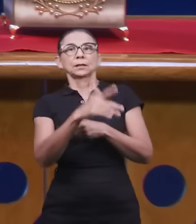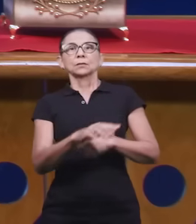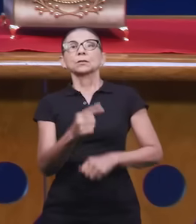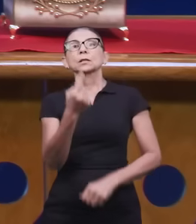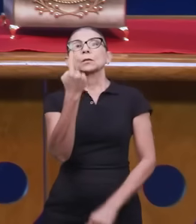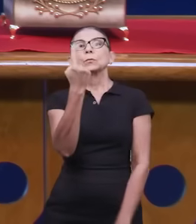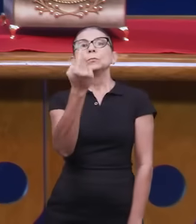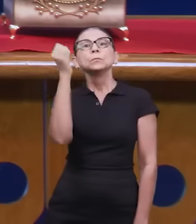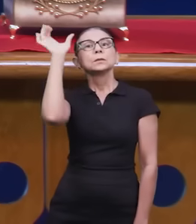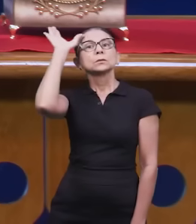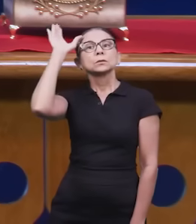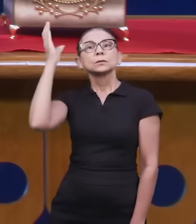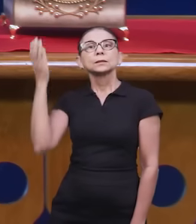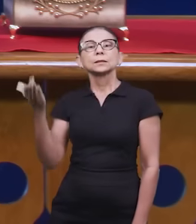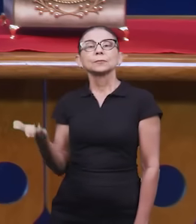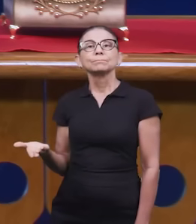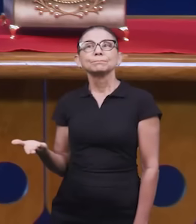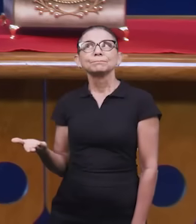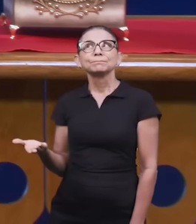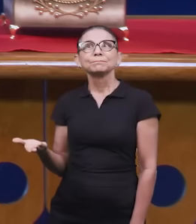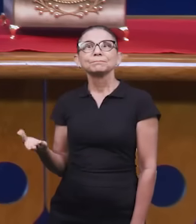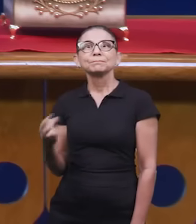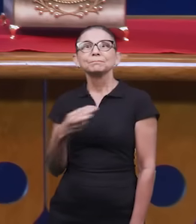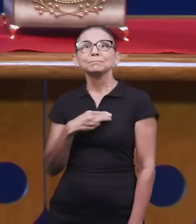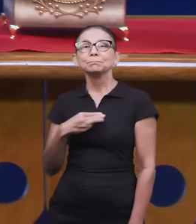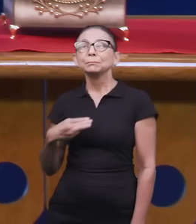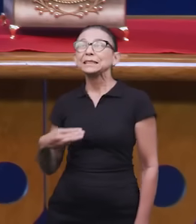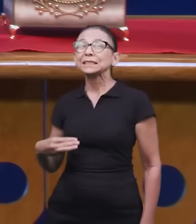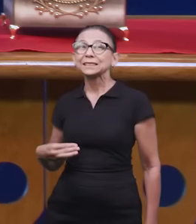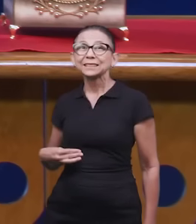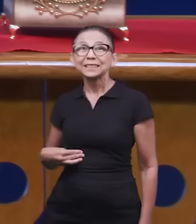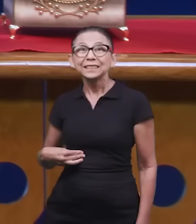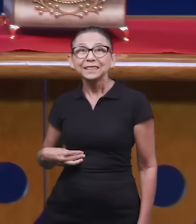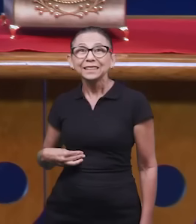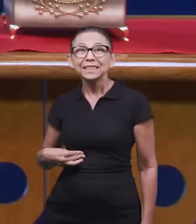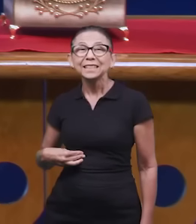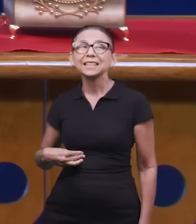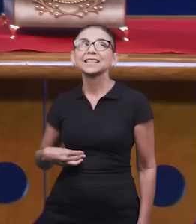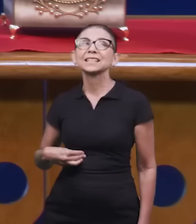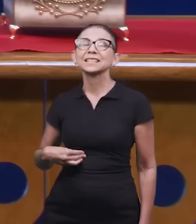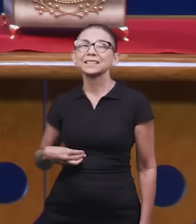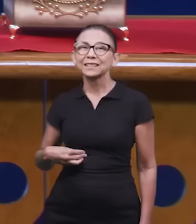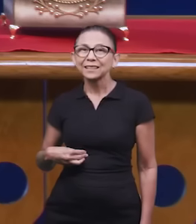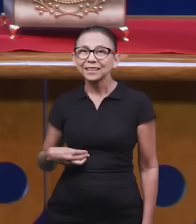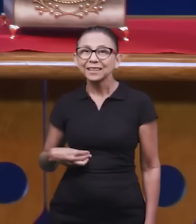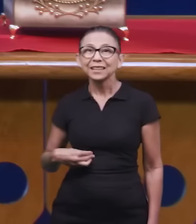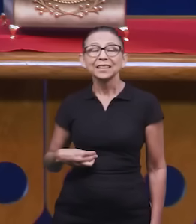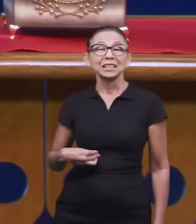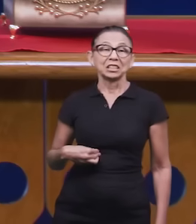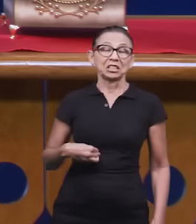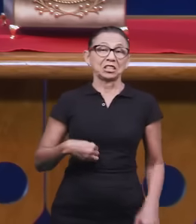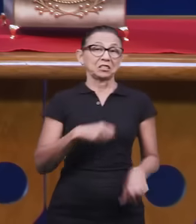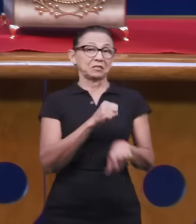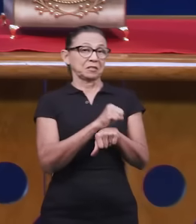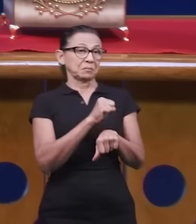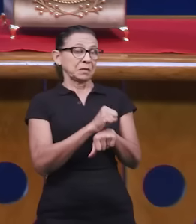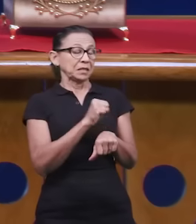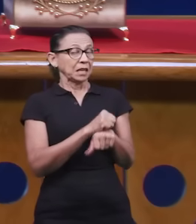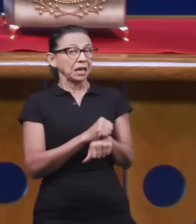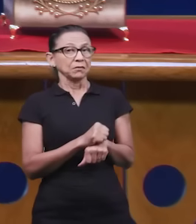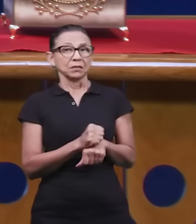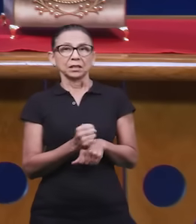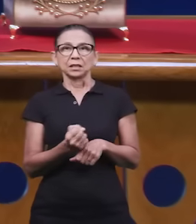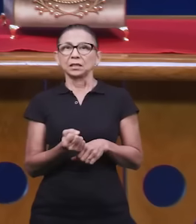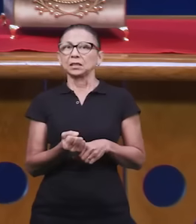resta uma solução para Israel. O Messias que eles esperam, para eles o Messias não veio,